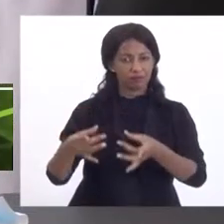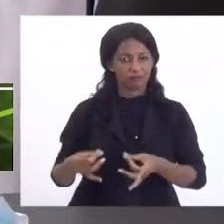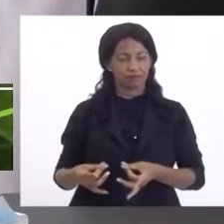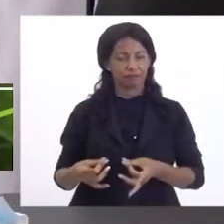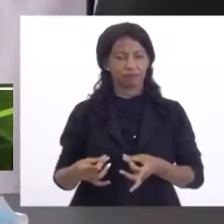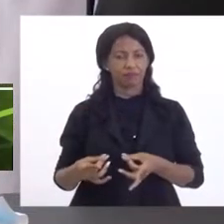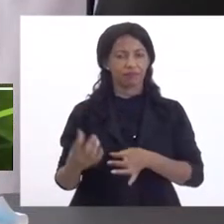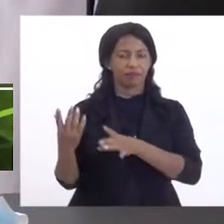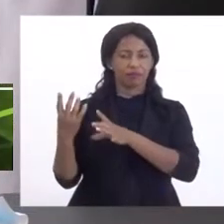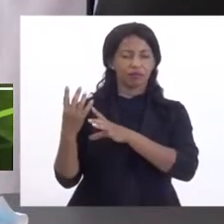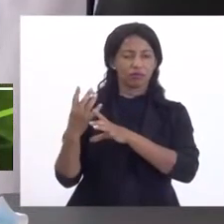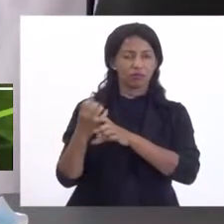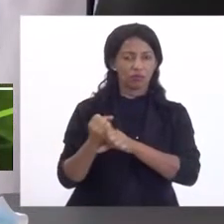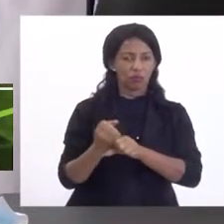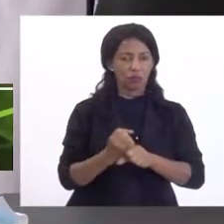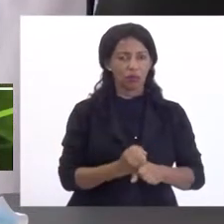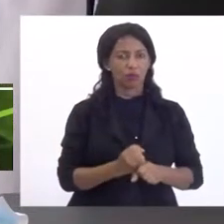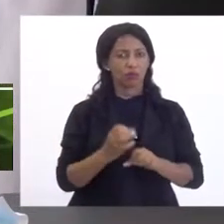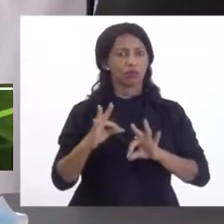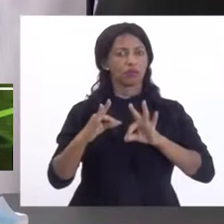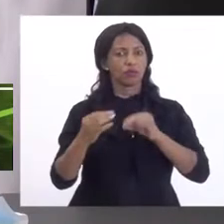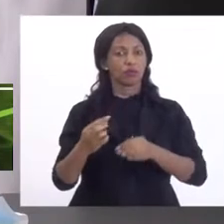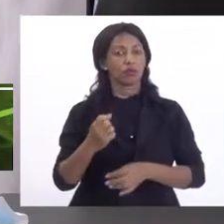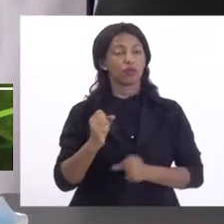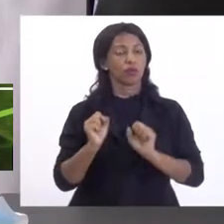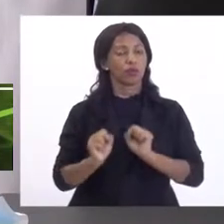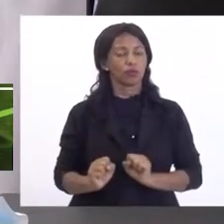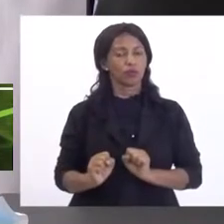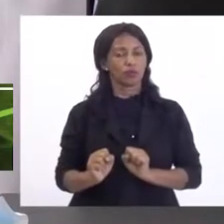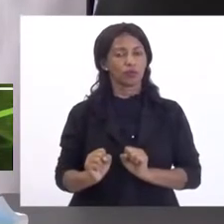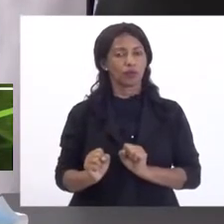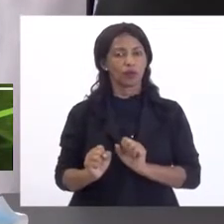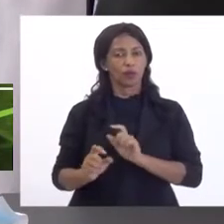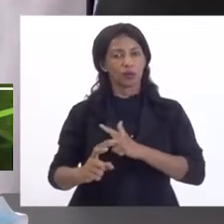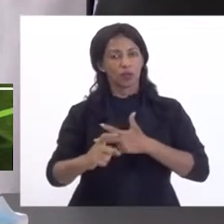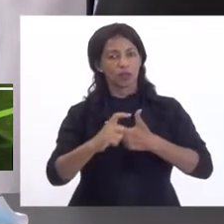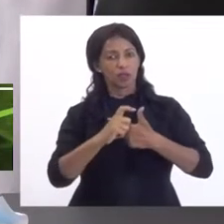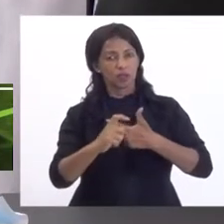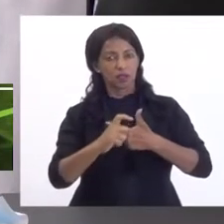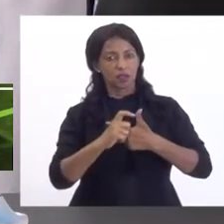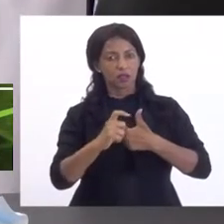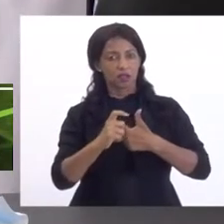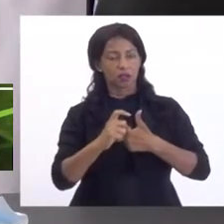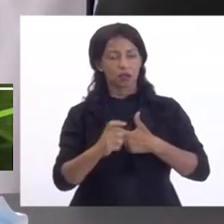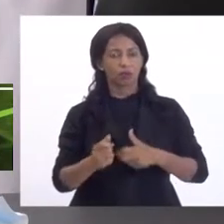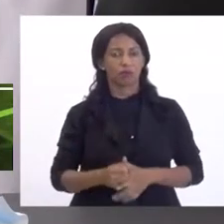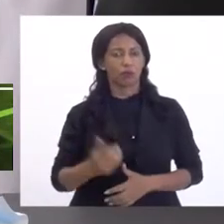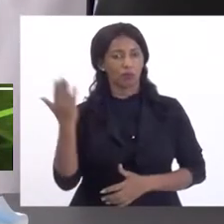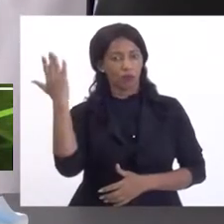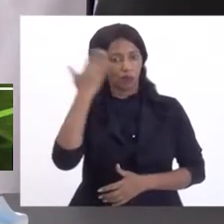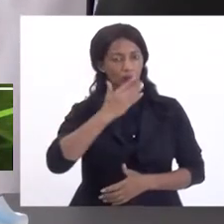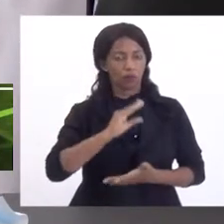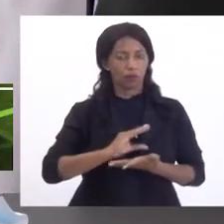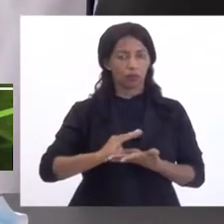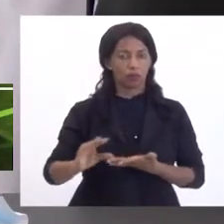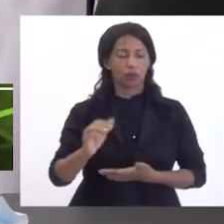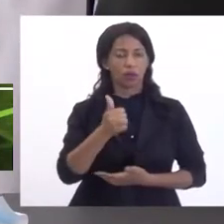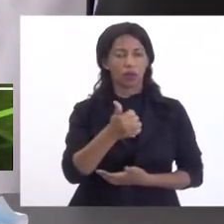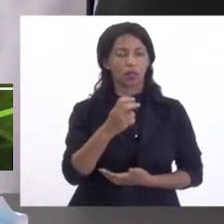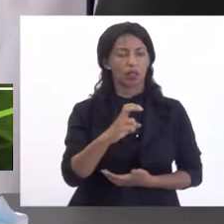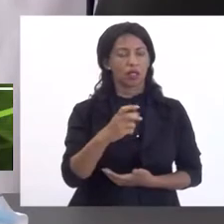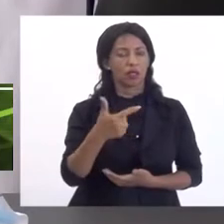de gestão do Poder Executivo e do Tribunal de Contas, na forma seguinte. Ofício número